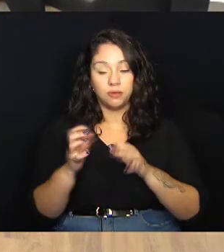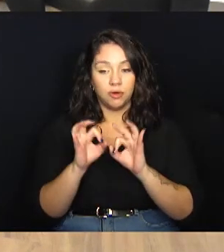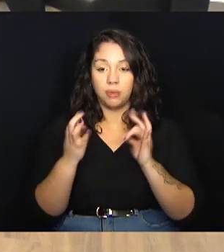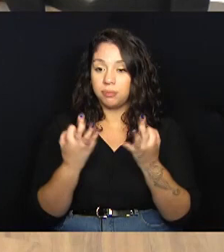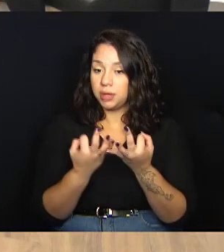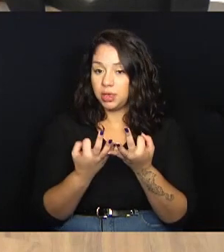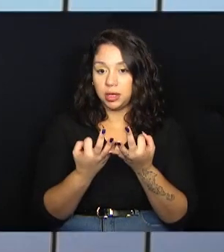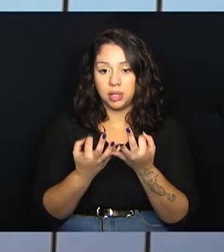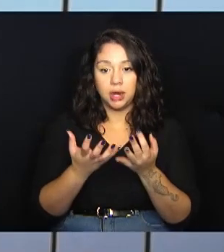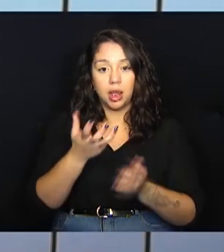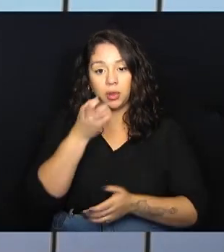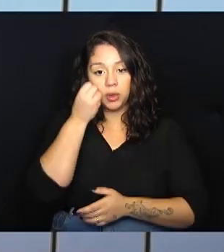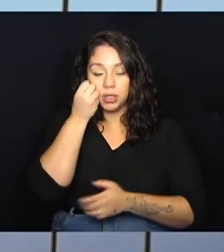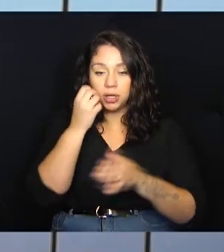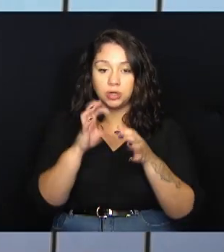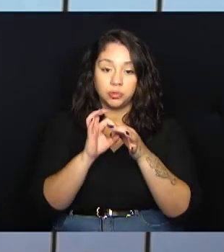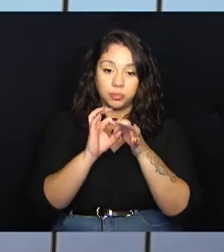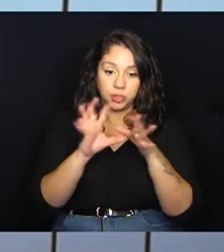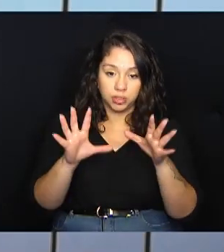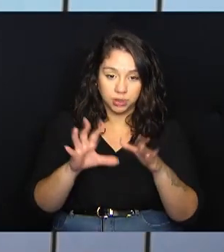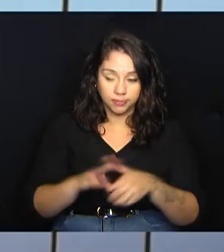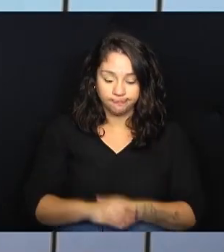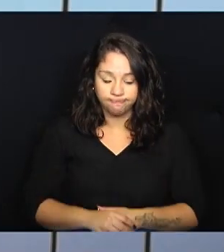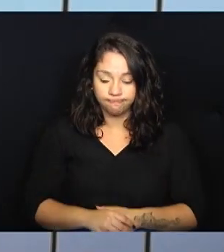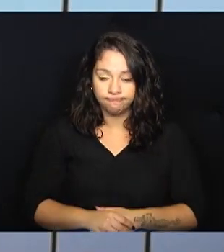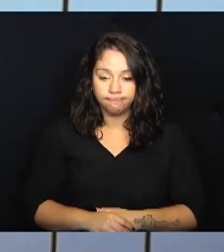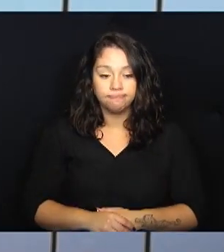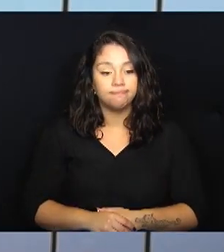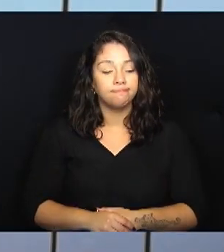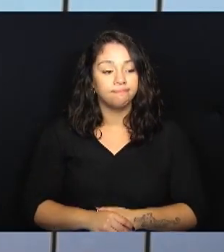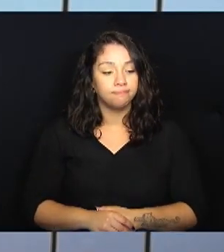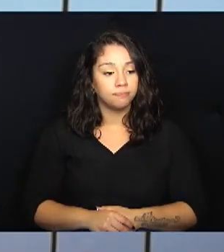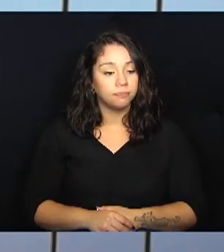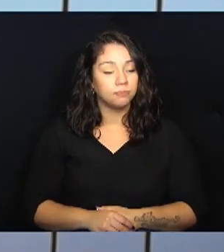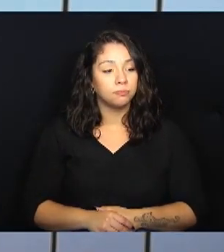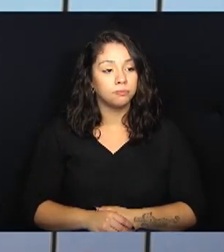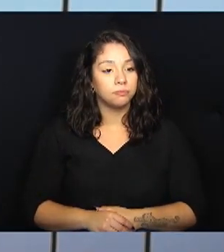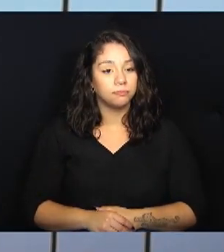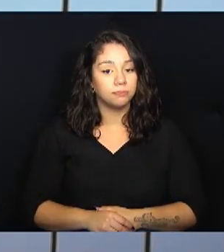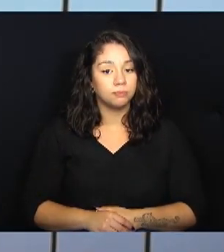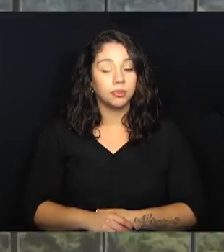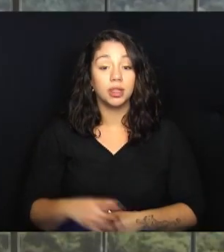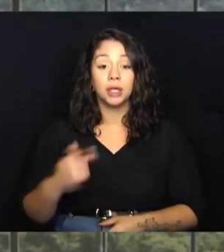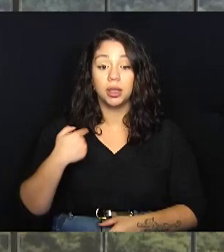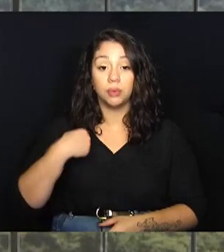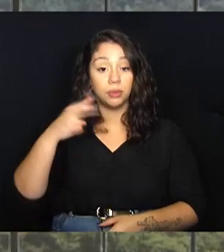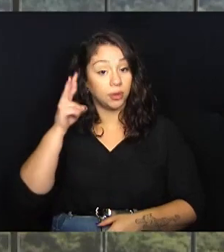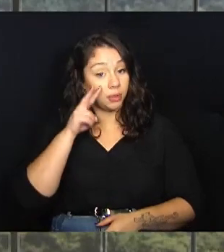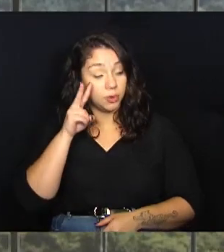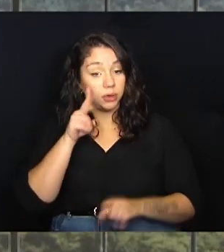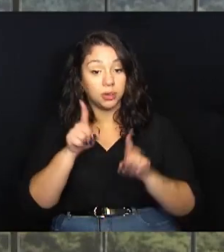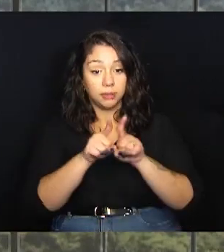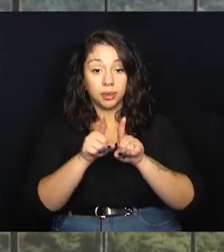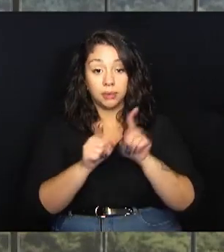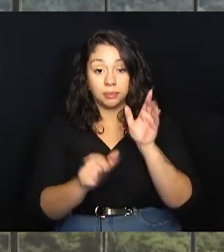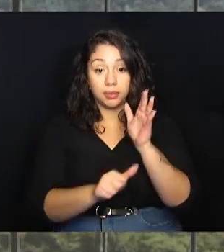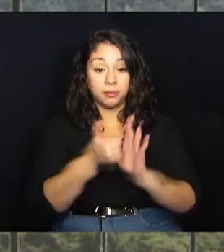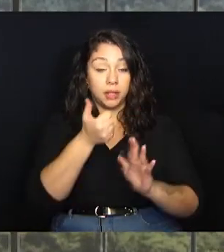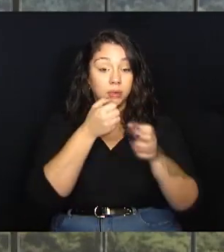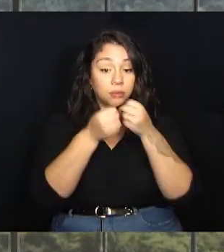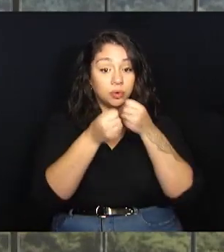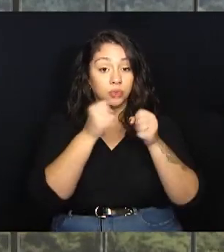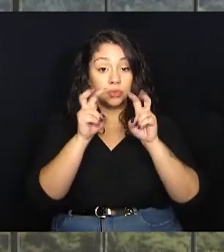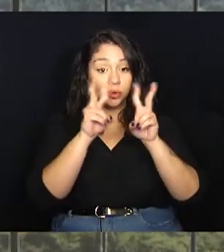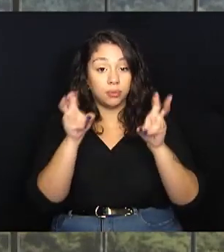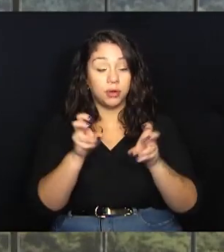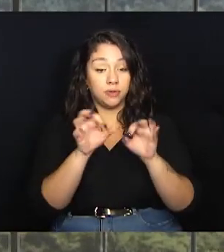famílias acolhedoras o suficiente para a nossa demanda. Eu lembro que a primeira reportagem que eu fiz sobre família acolhedora